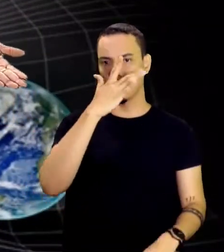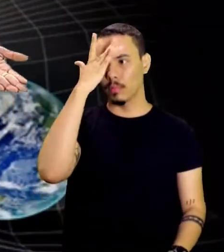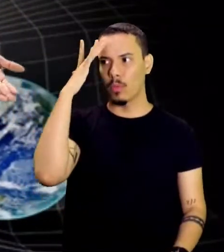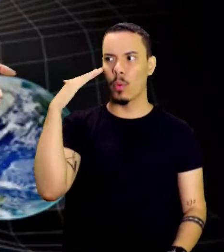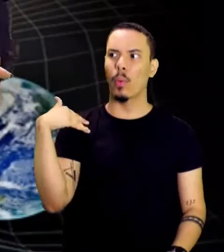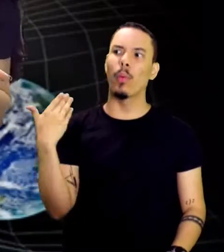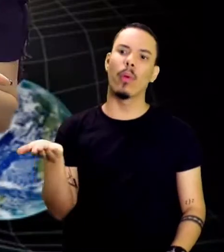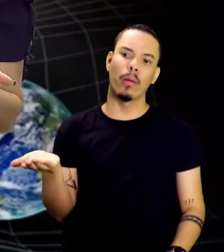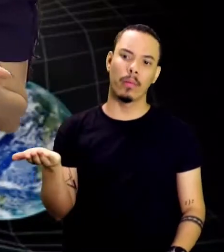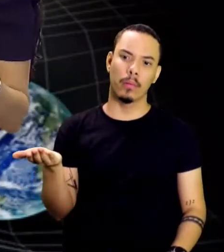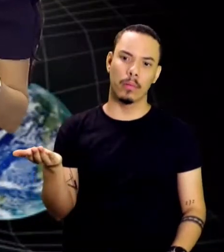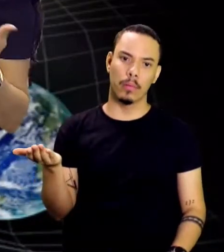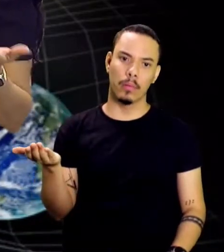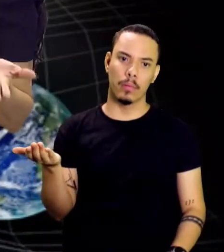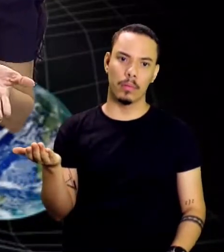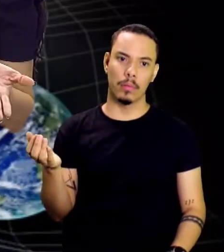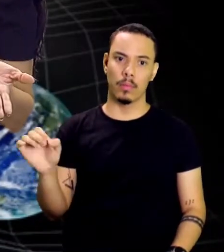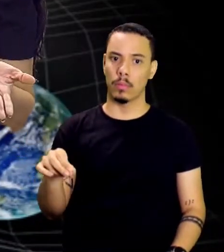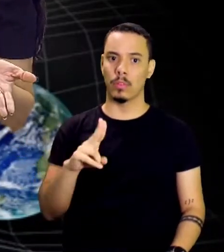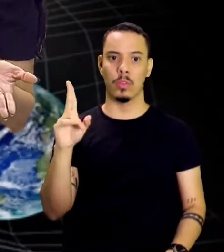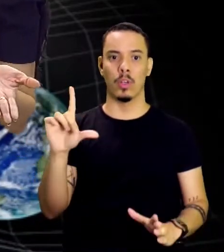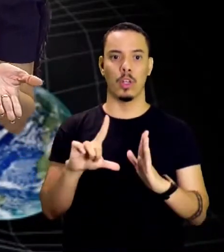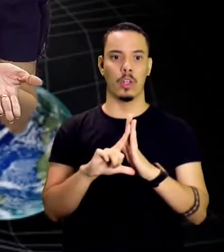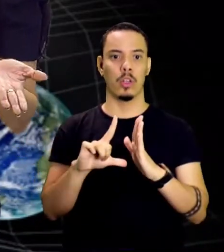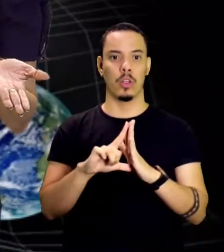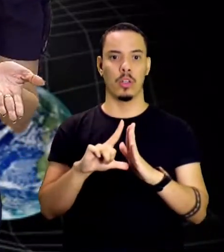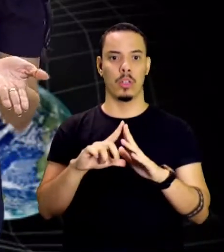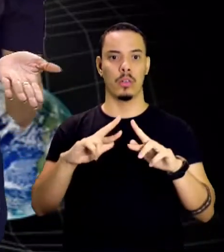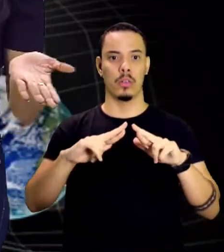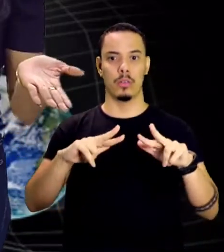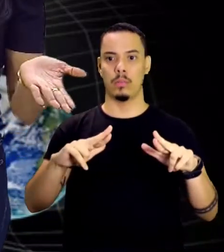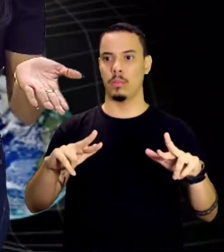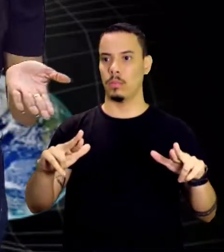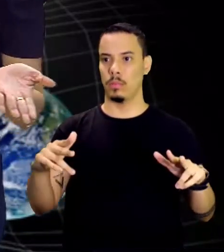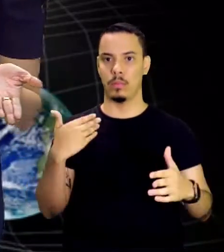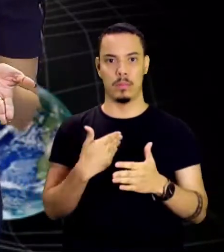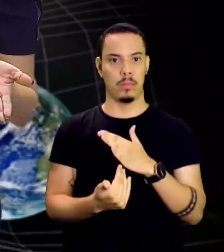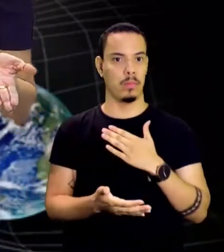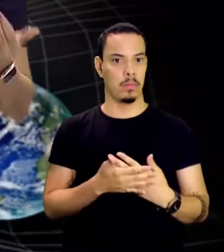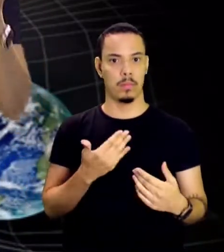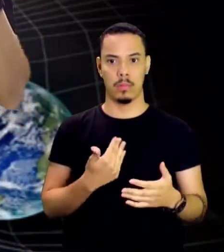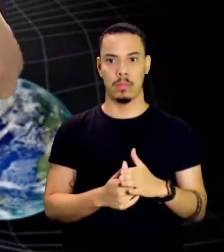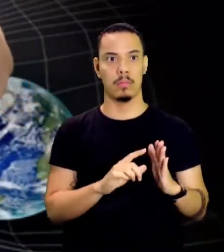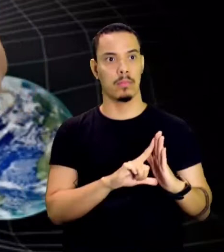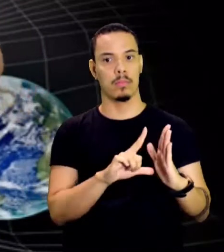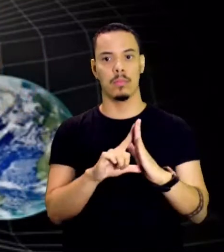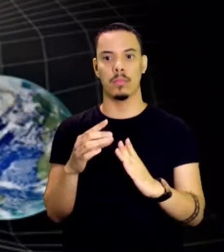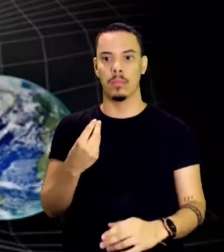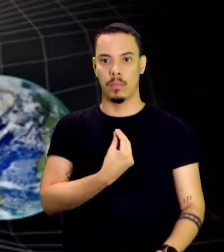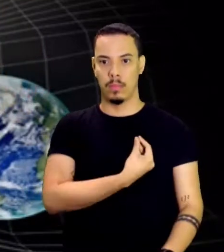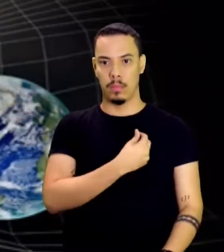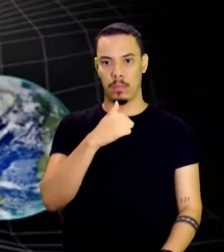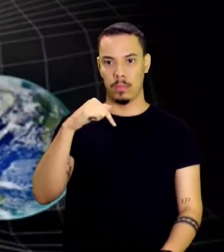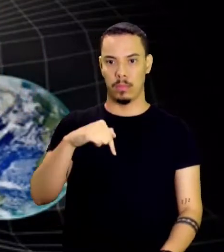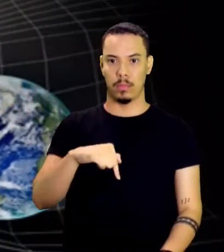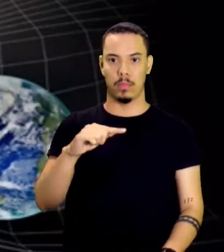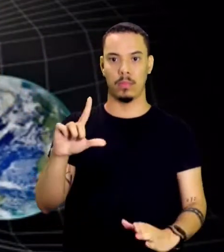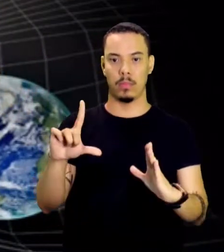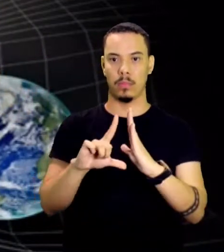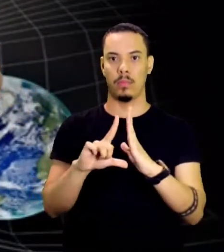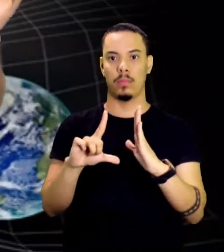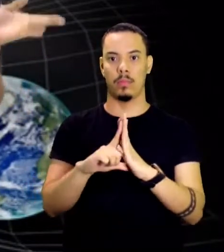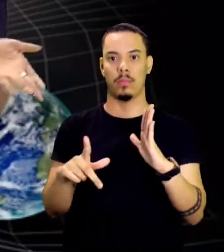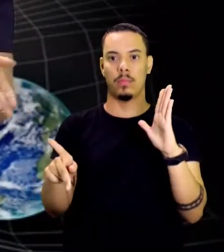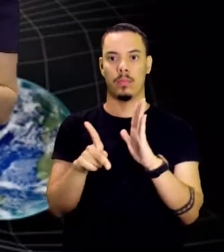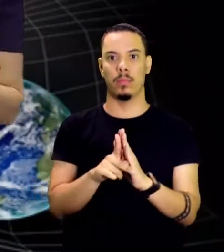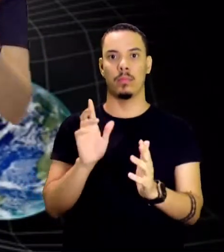pessoal ai mas que shopping é uma loja quando eu tenho só que qualquer cidade tem várias lojas eu tô aqui eu tô aqui numa loja